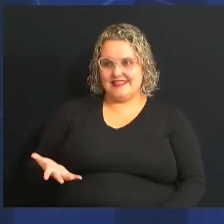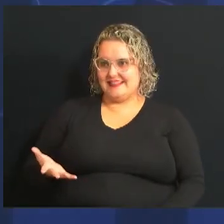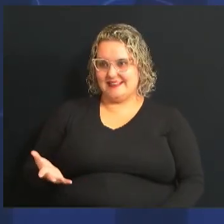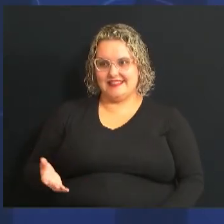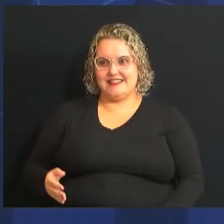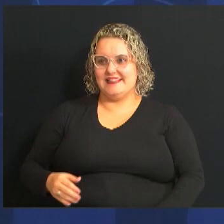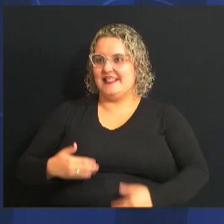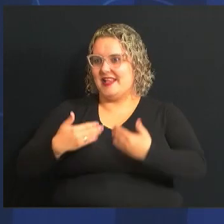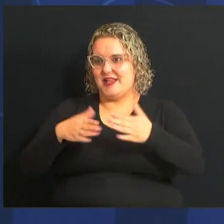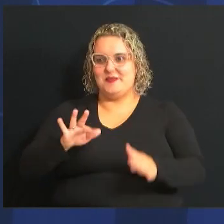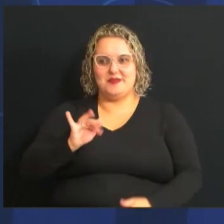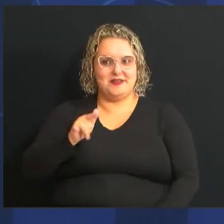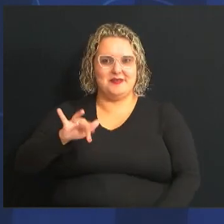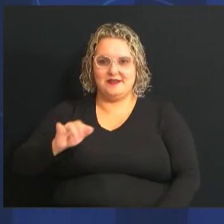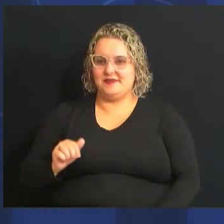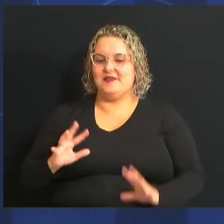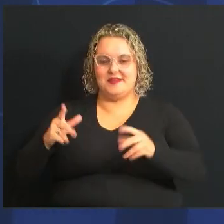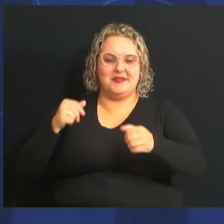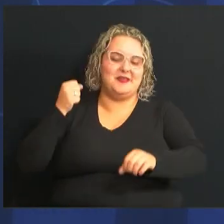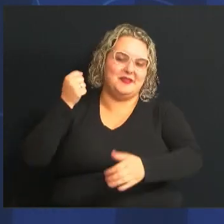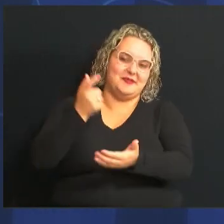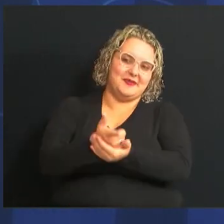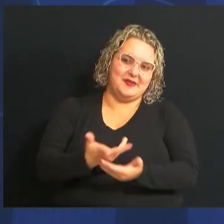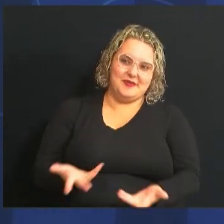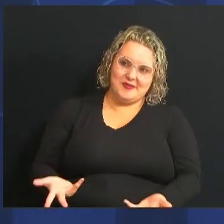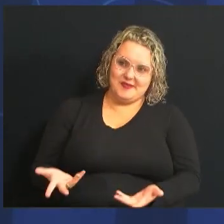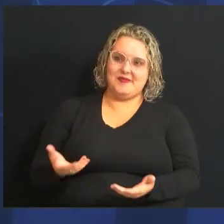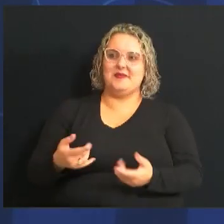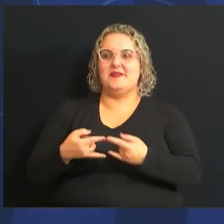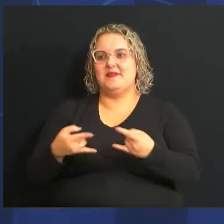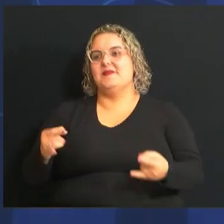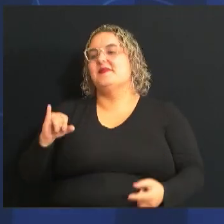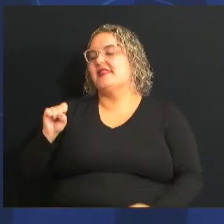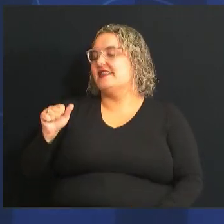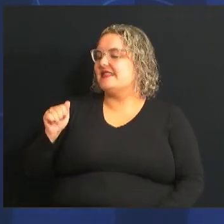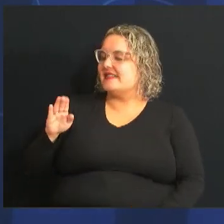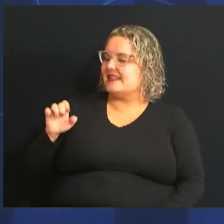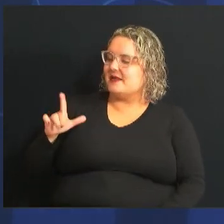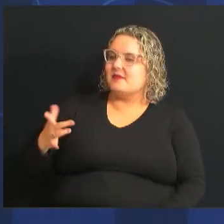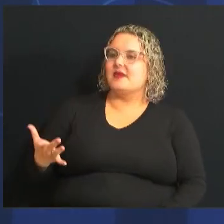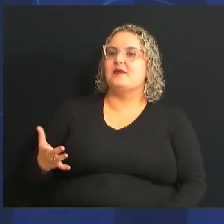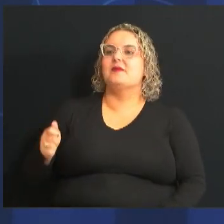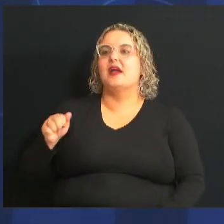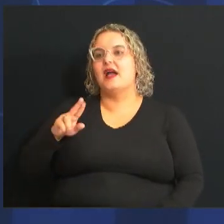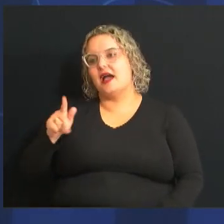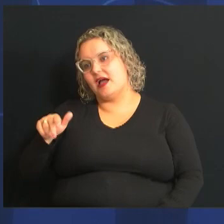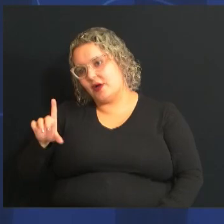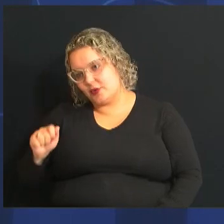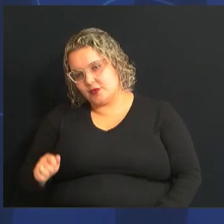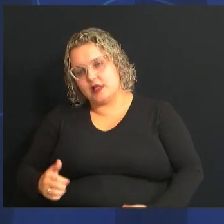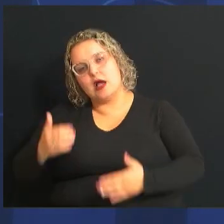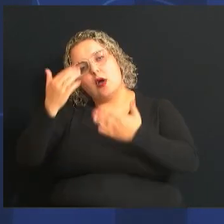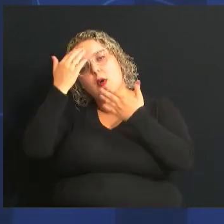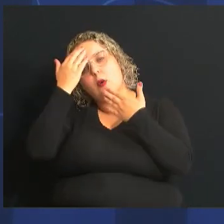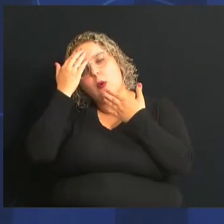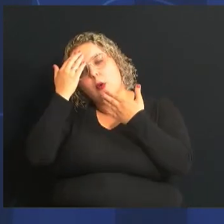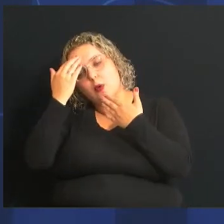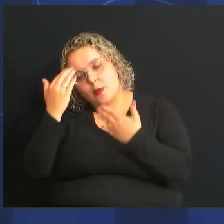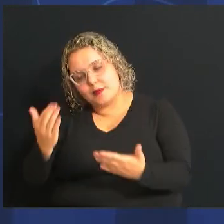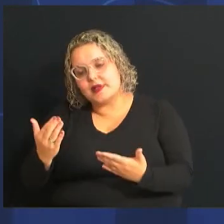FIFA, já todo mundo lá para comprar ingresso. Isabel Arruda, muitíssimo obrigado